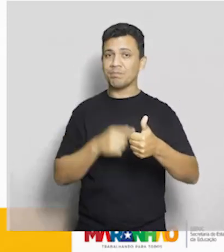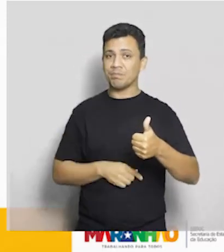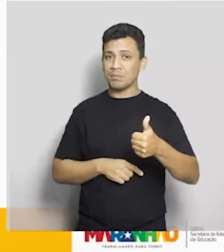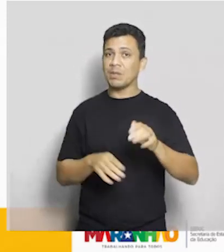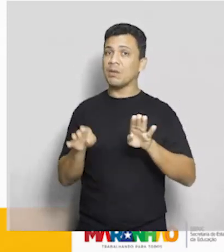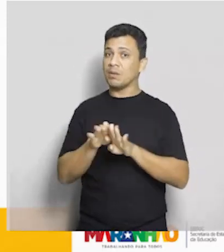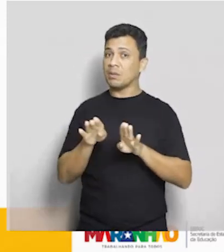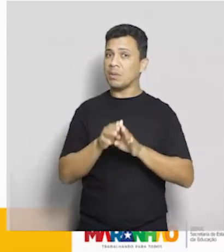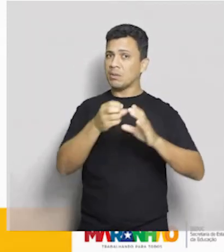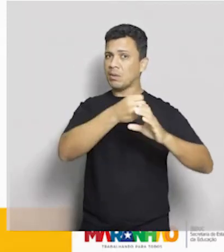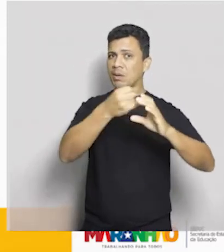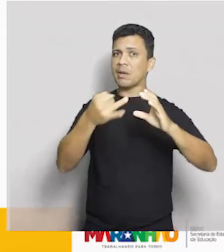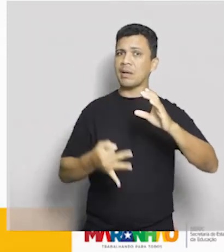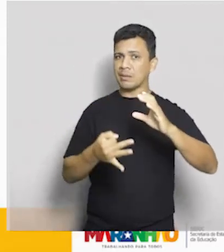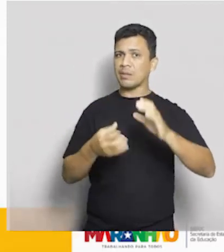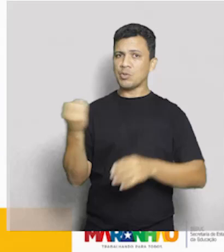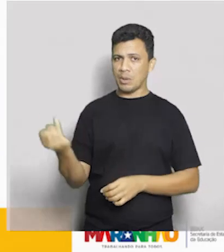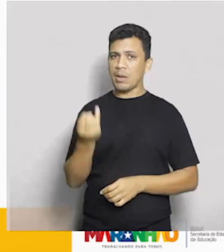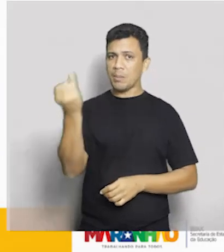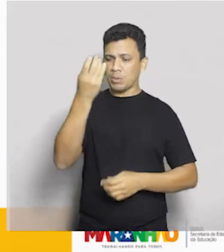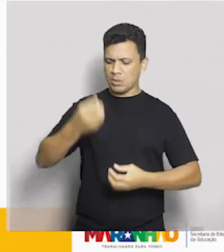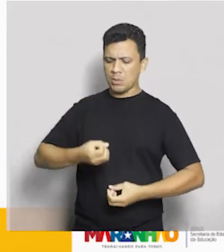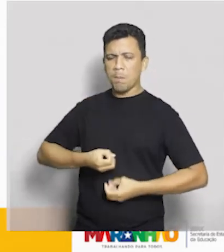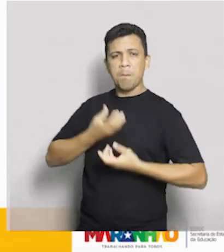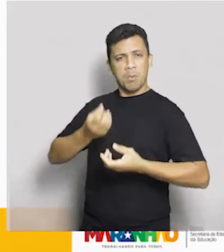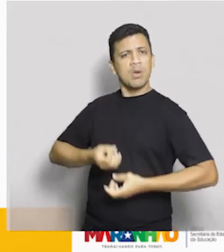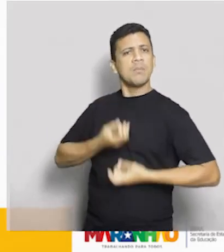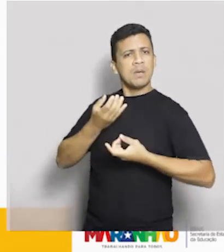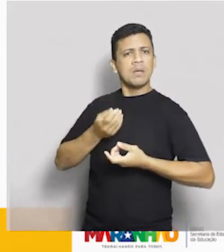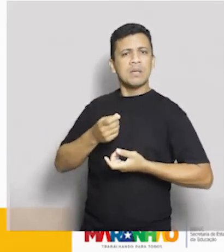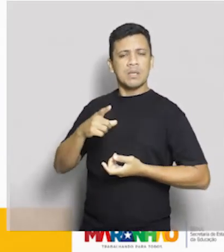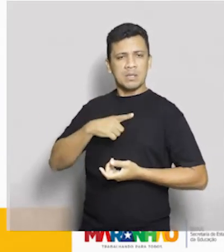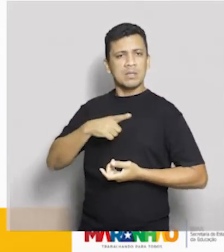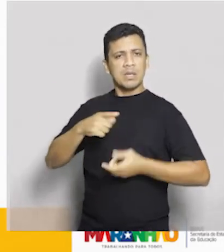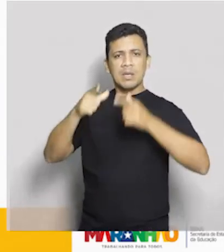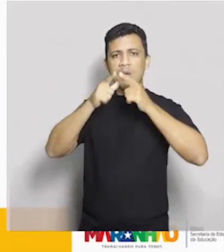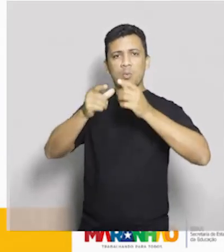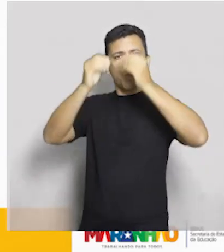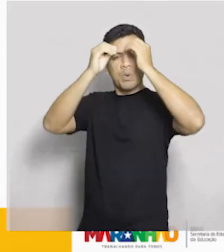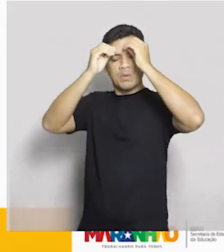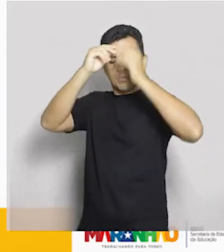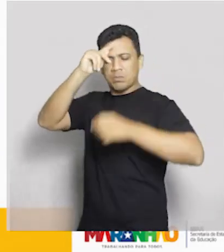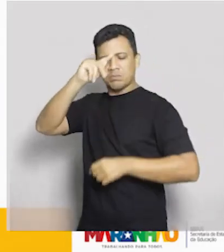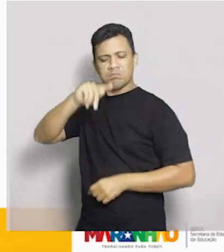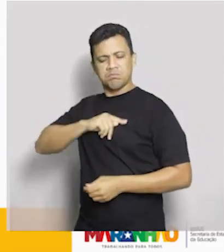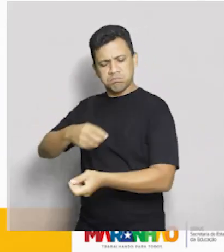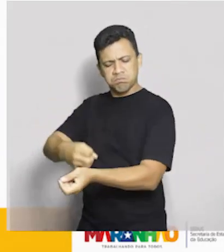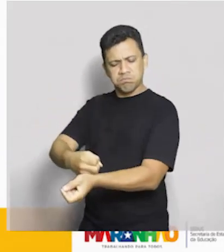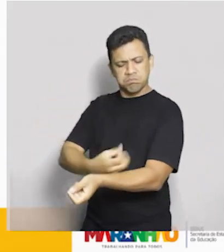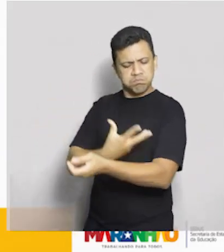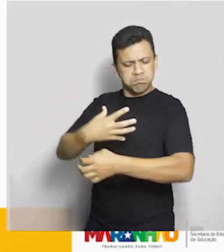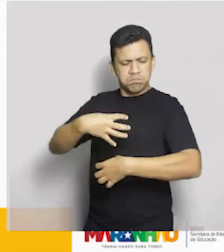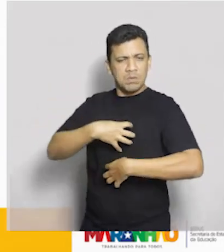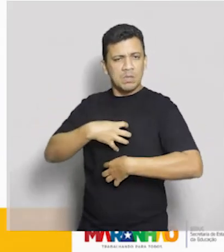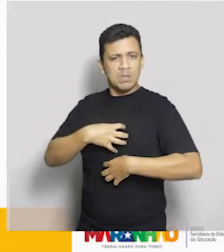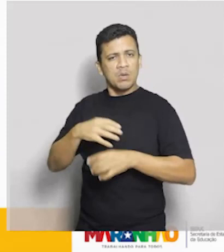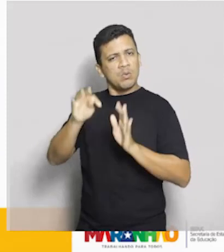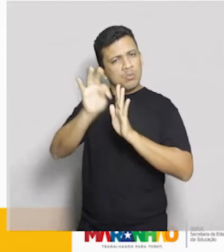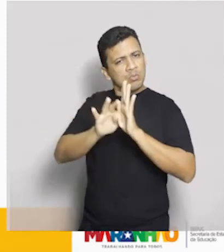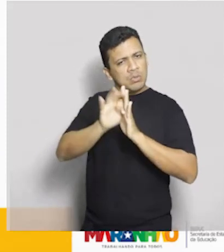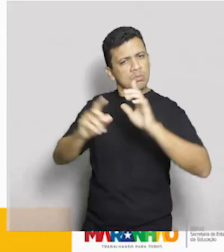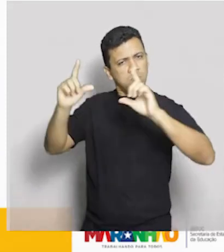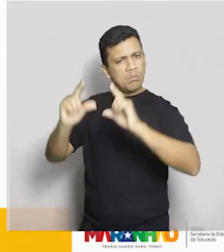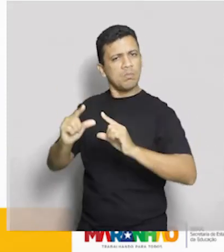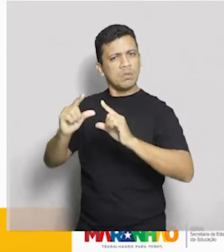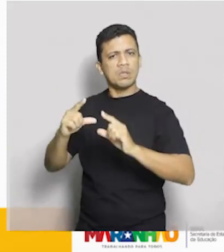que é importante falar para vocês de poema é que o poema, por ter uma linguagem subjetiva, por ser um texto menor, ele